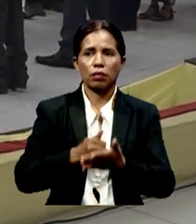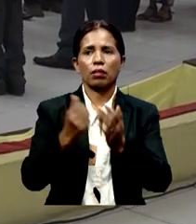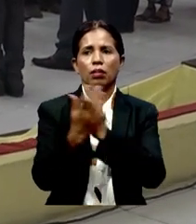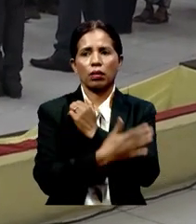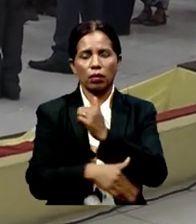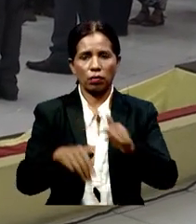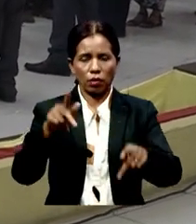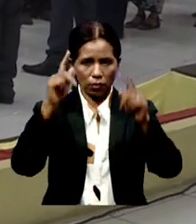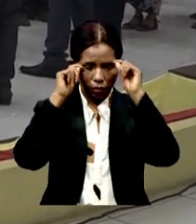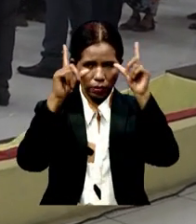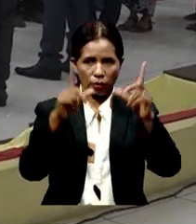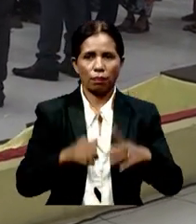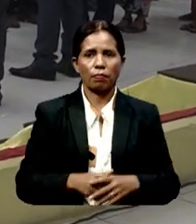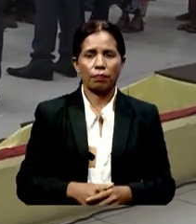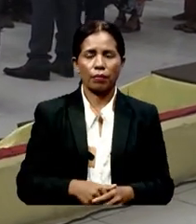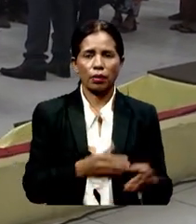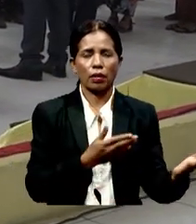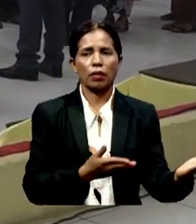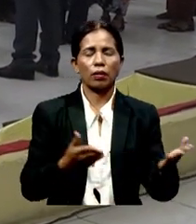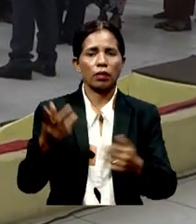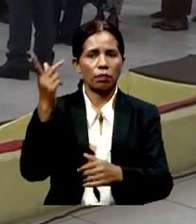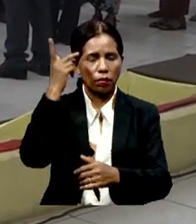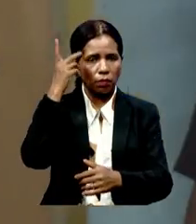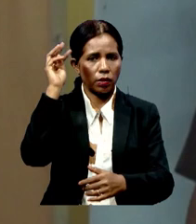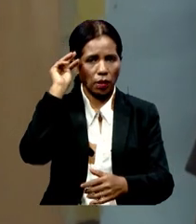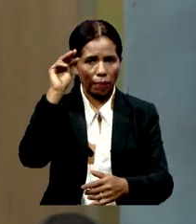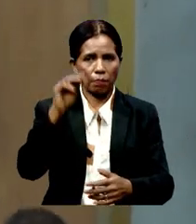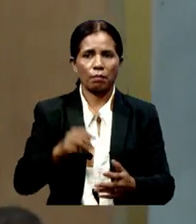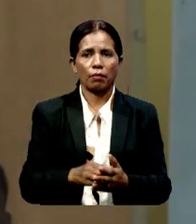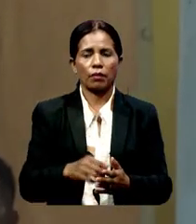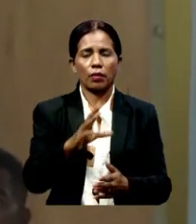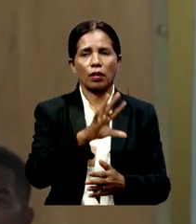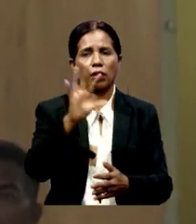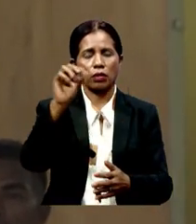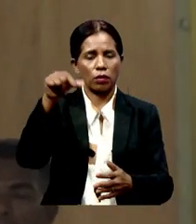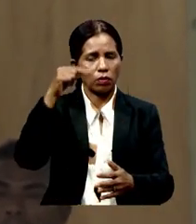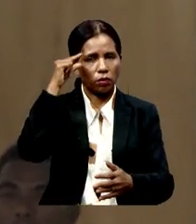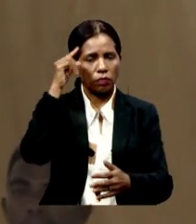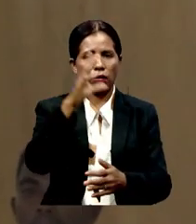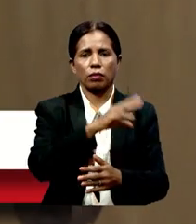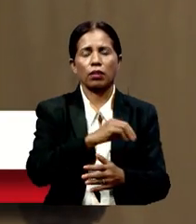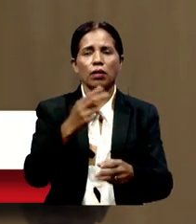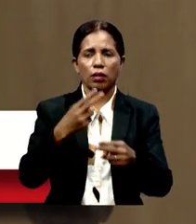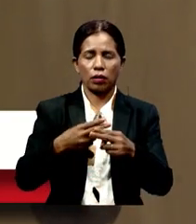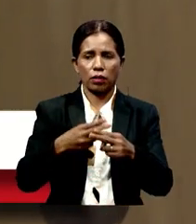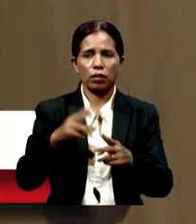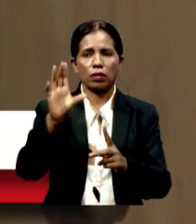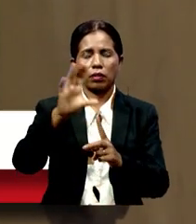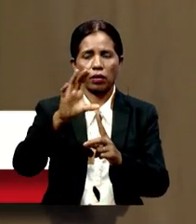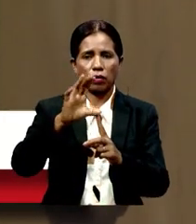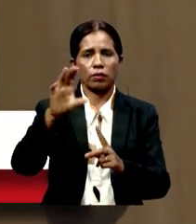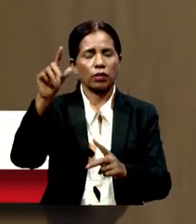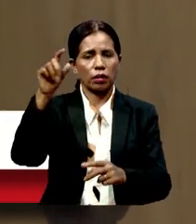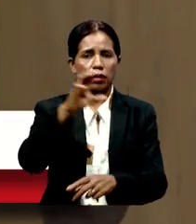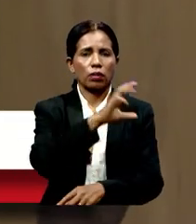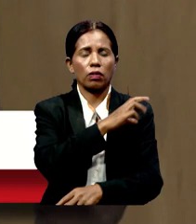povo Timor-Leste. Lori primeiro ministro, nono governo constitucional, comandante Xanana